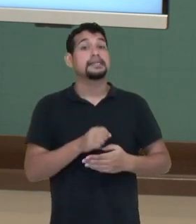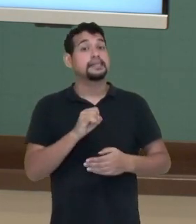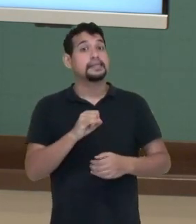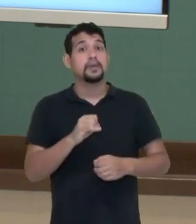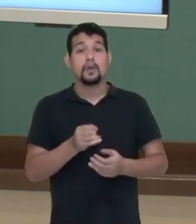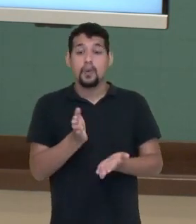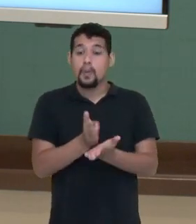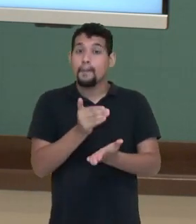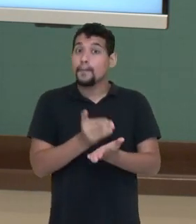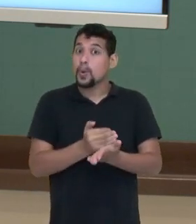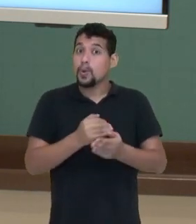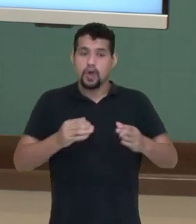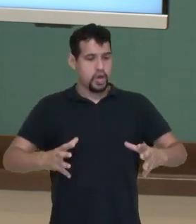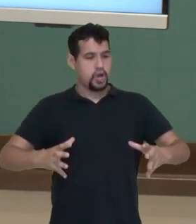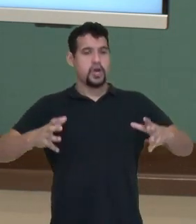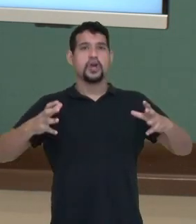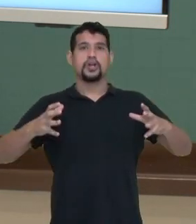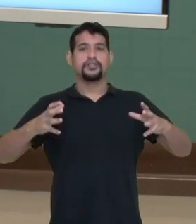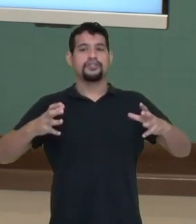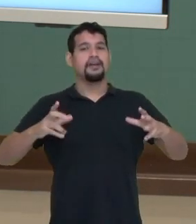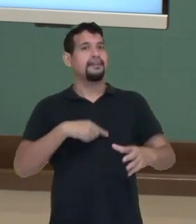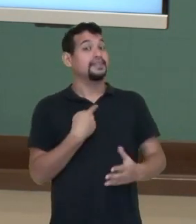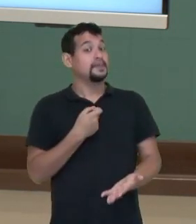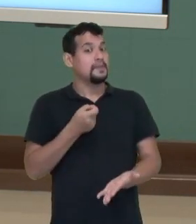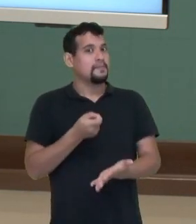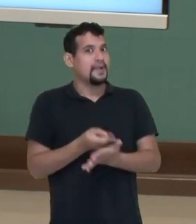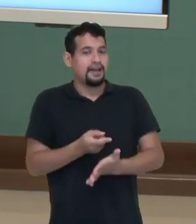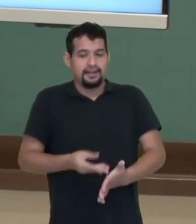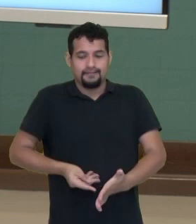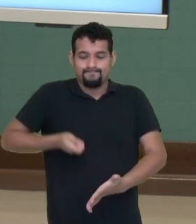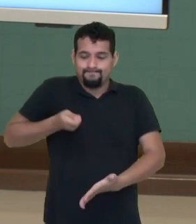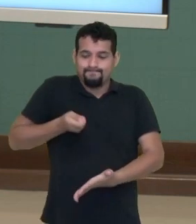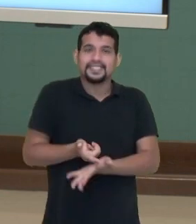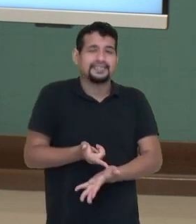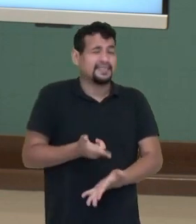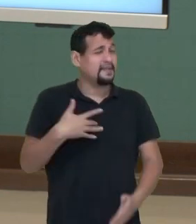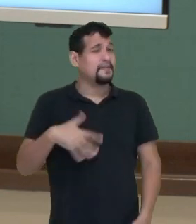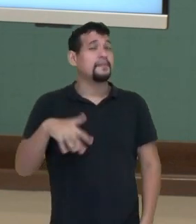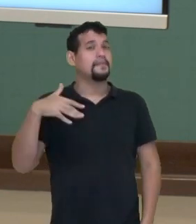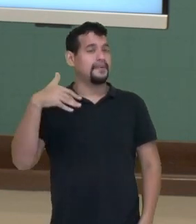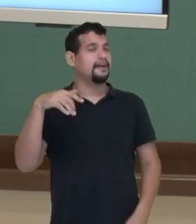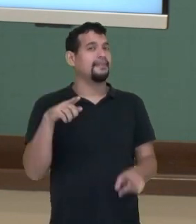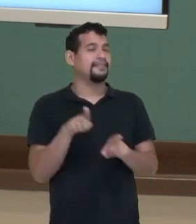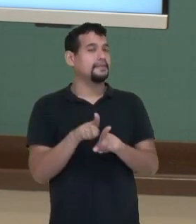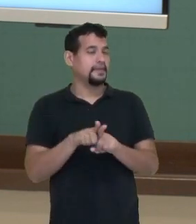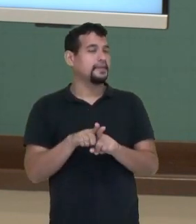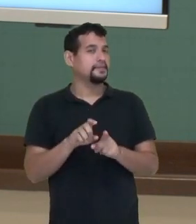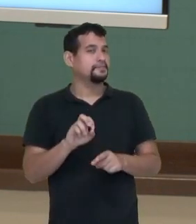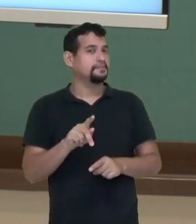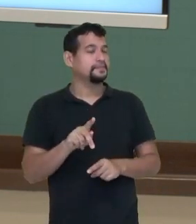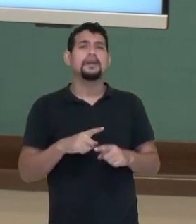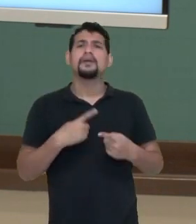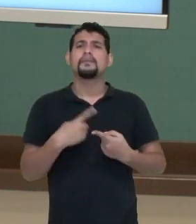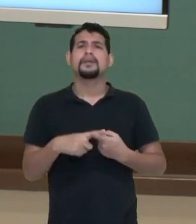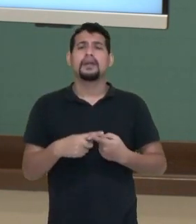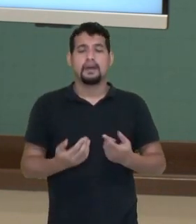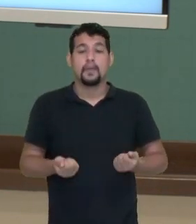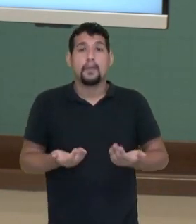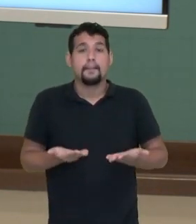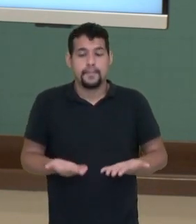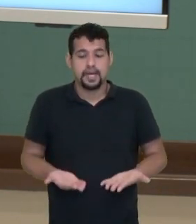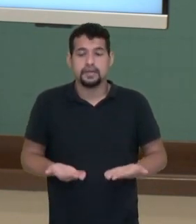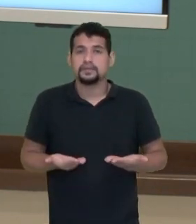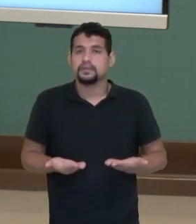o bolo, mais nós vamos ter que desembolsar para pagar esse bolo, ok? Porque é por peso,